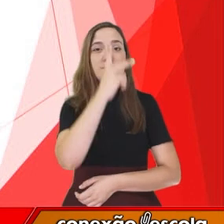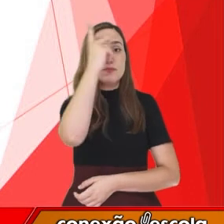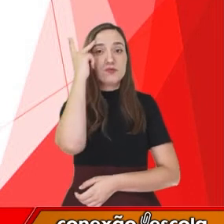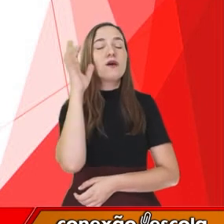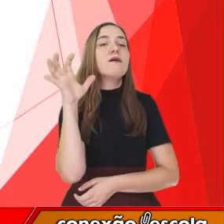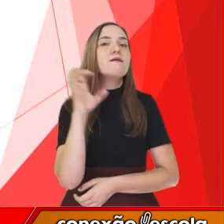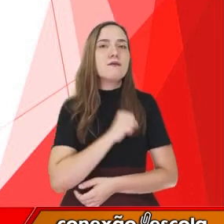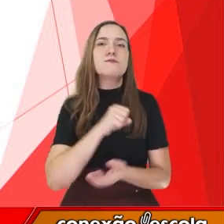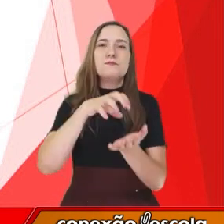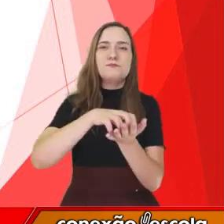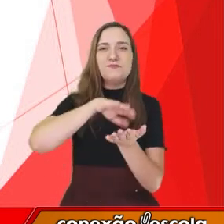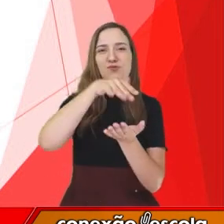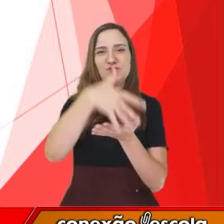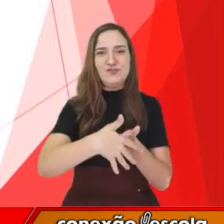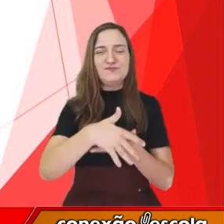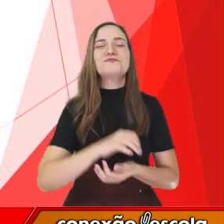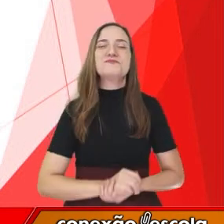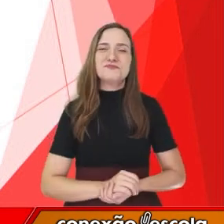pessoas preferem pudim,